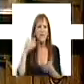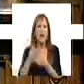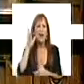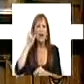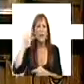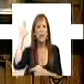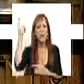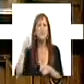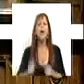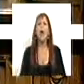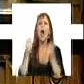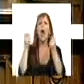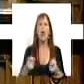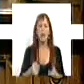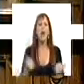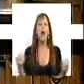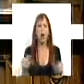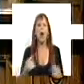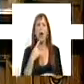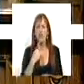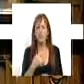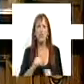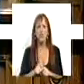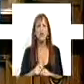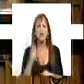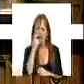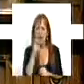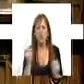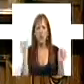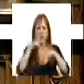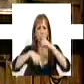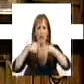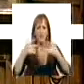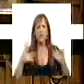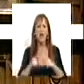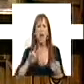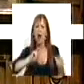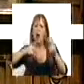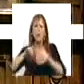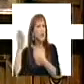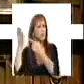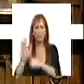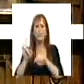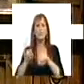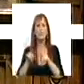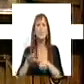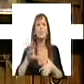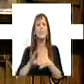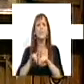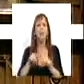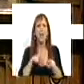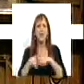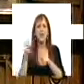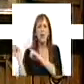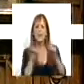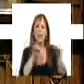de estufa, de apostar decidida e seriamente nas energias renováveis e alterar o paradigma no que diz respeito à